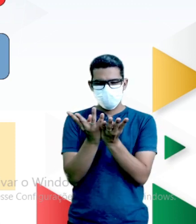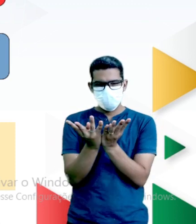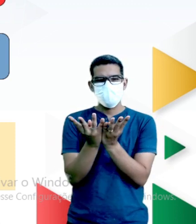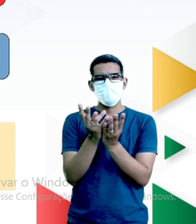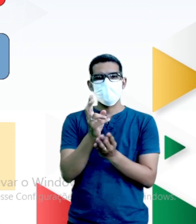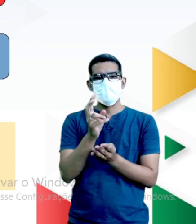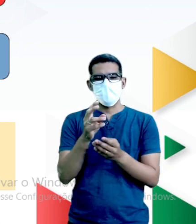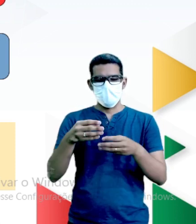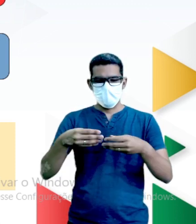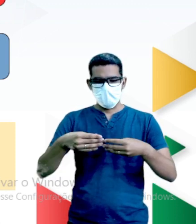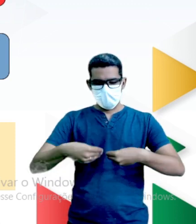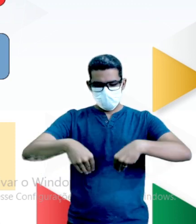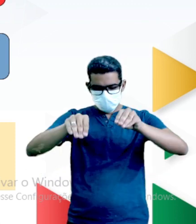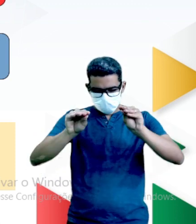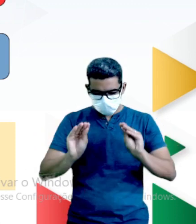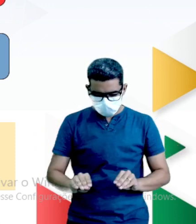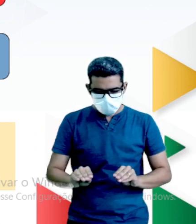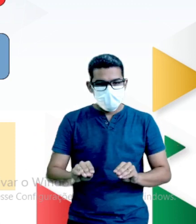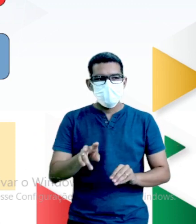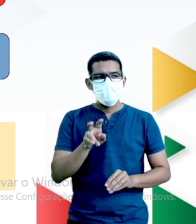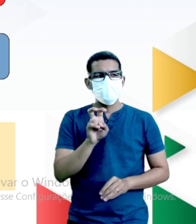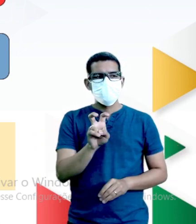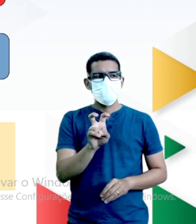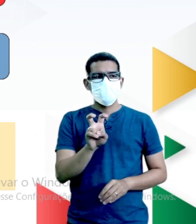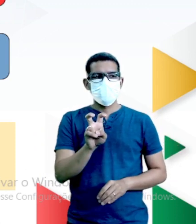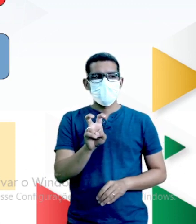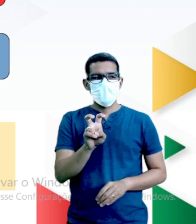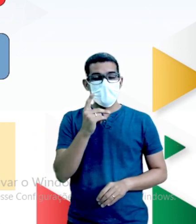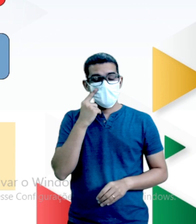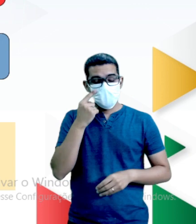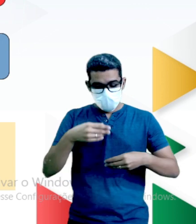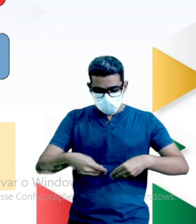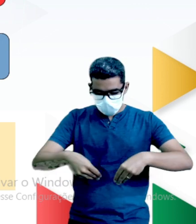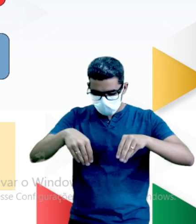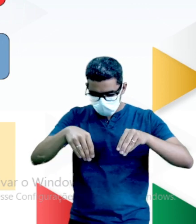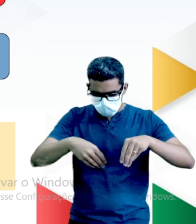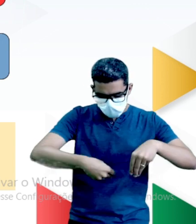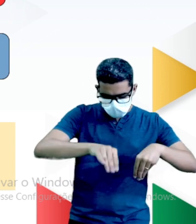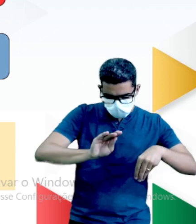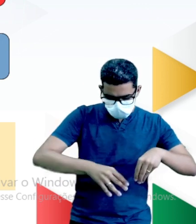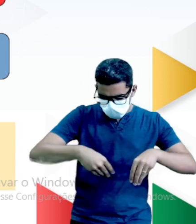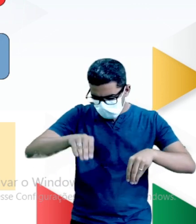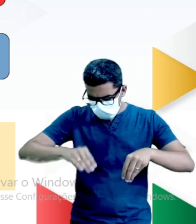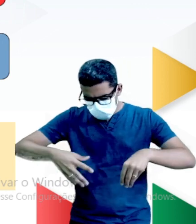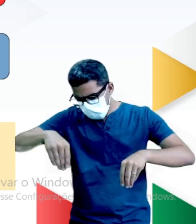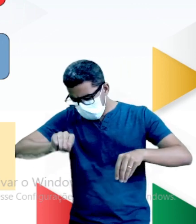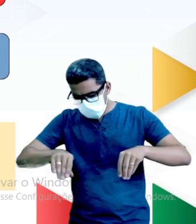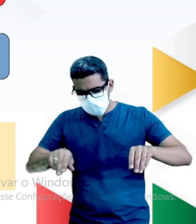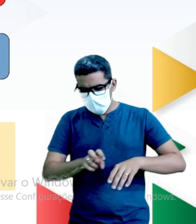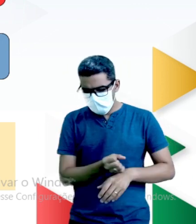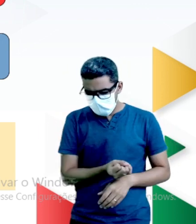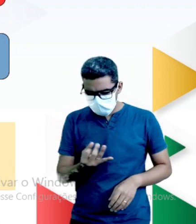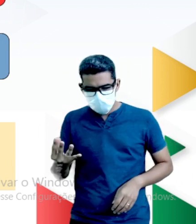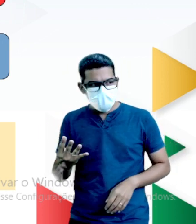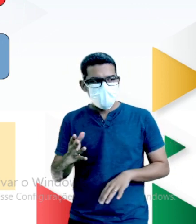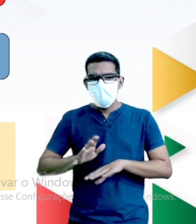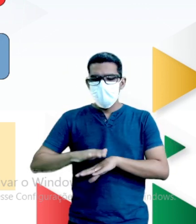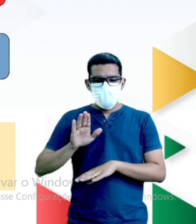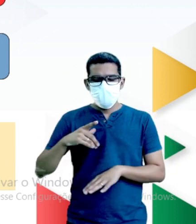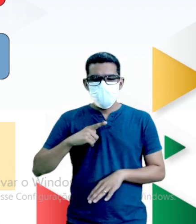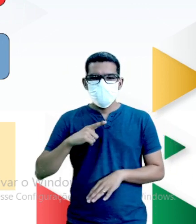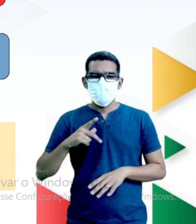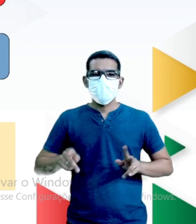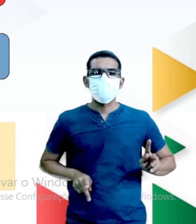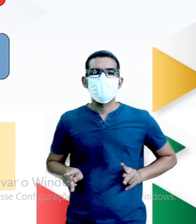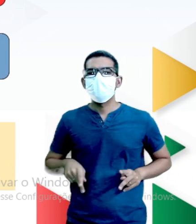de cartas, tá? Vence aquele que virar mais cartas em que os números são primos. Observe as cartas de Vitor